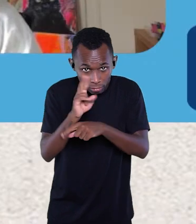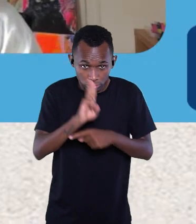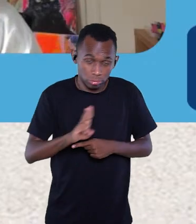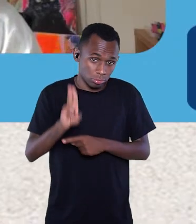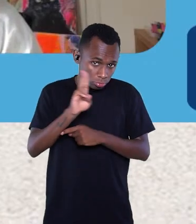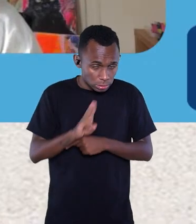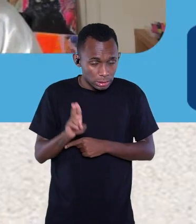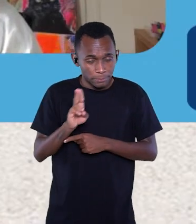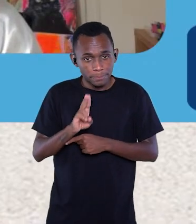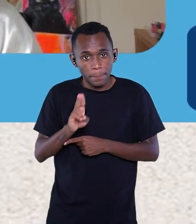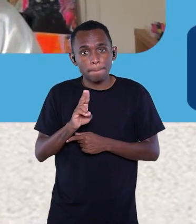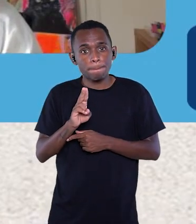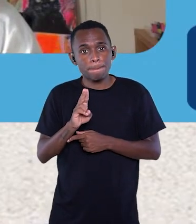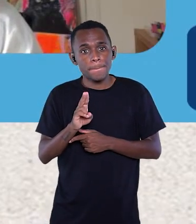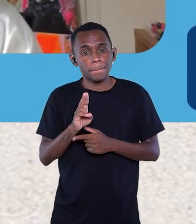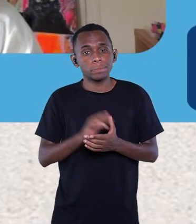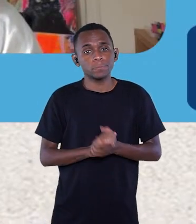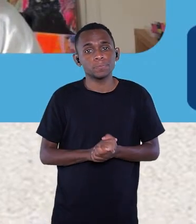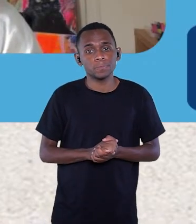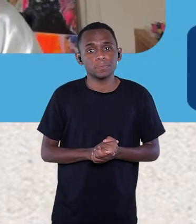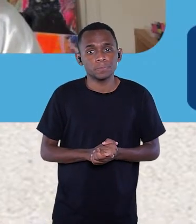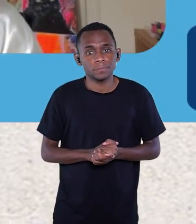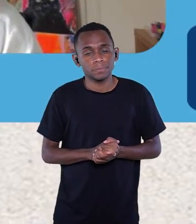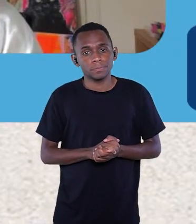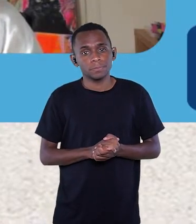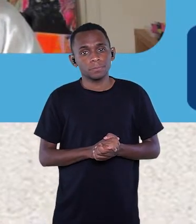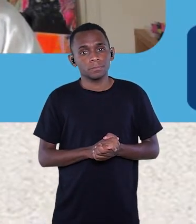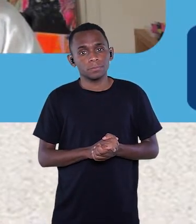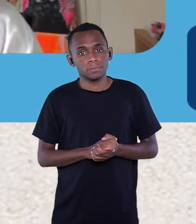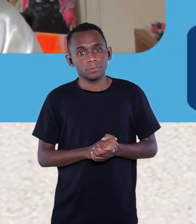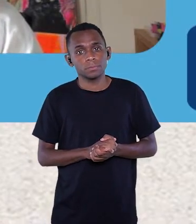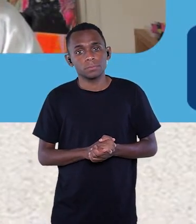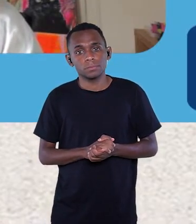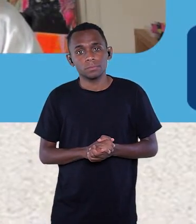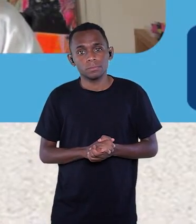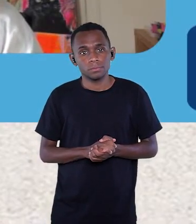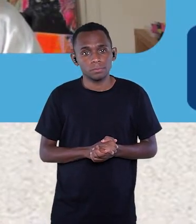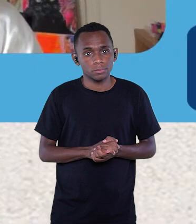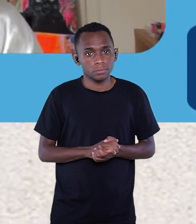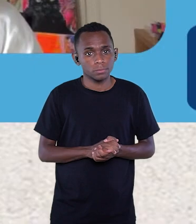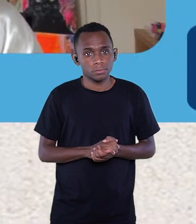né? Você traz um